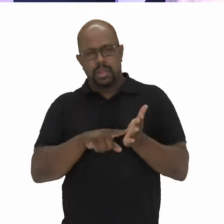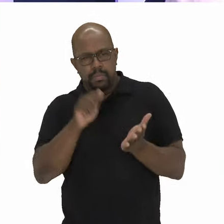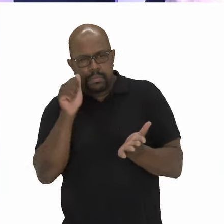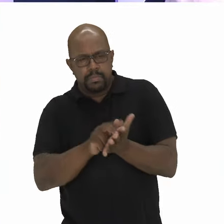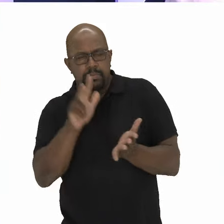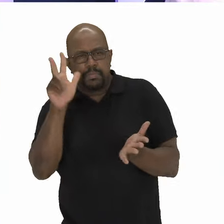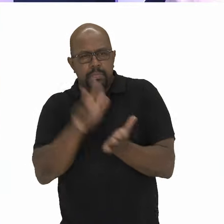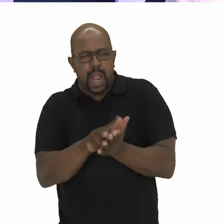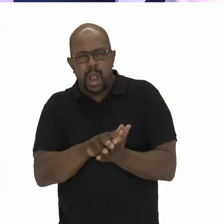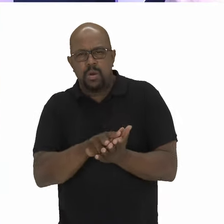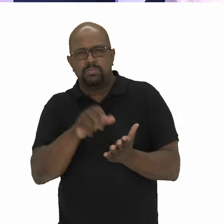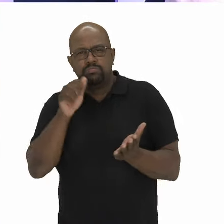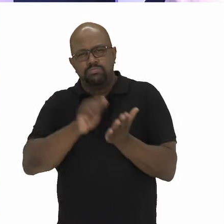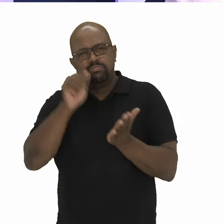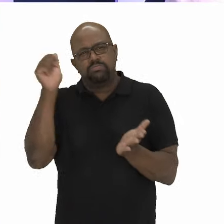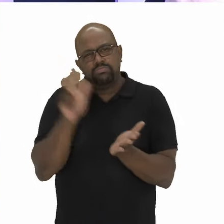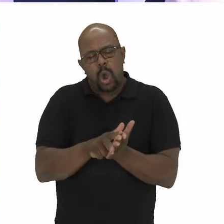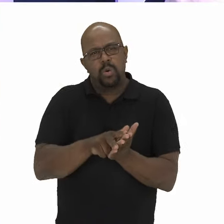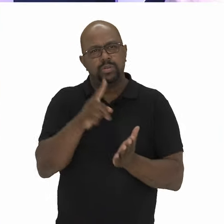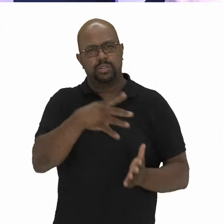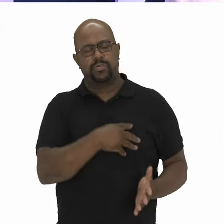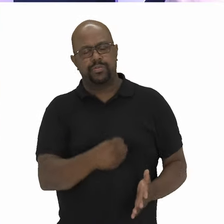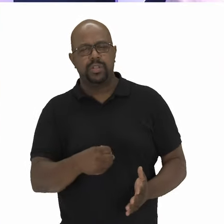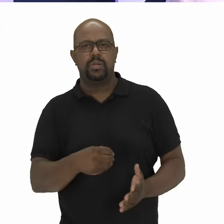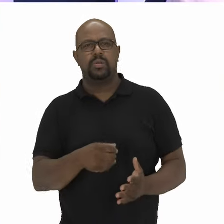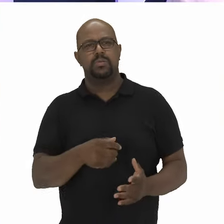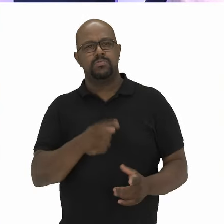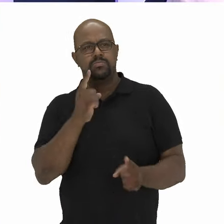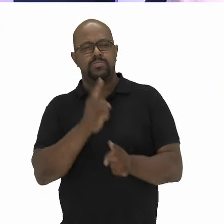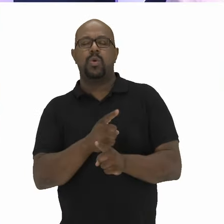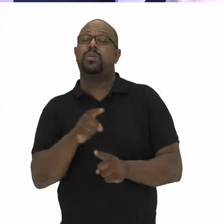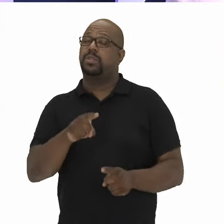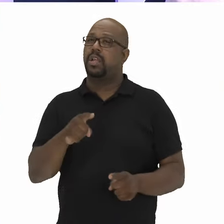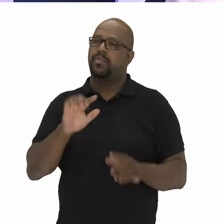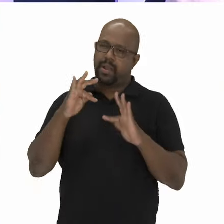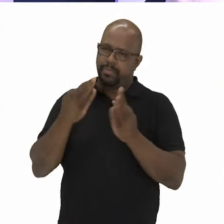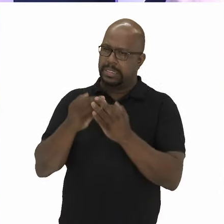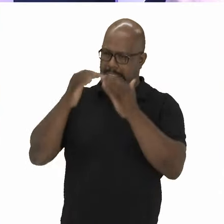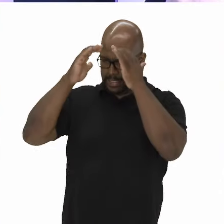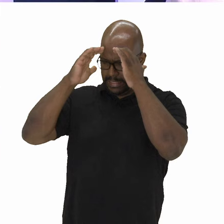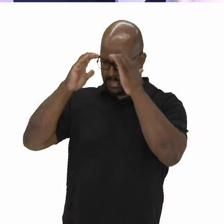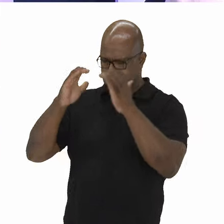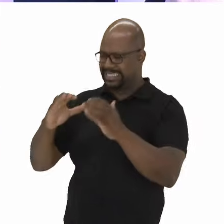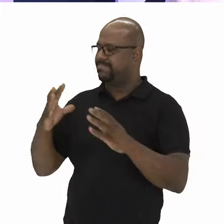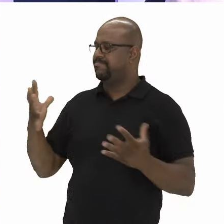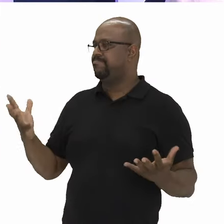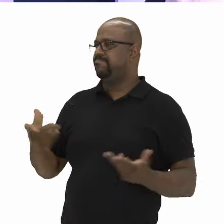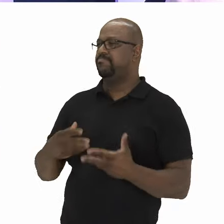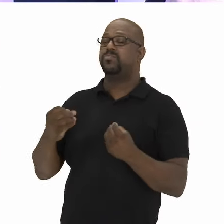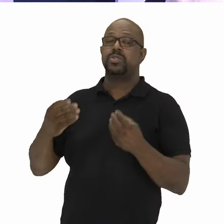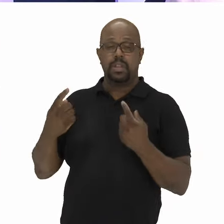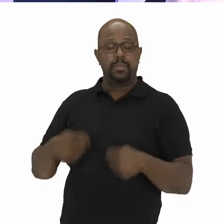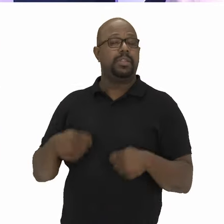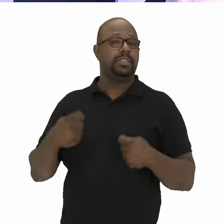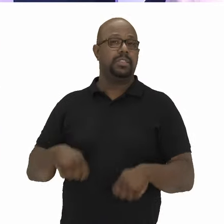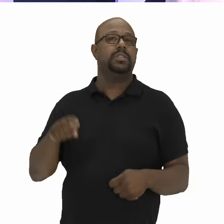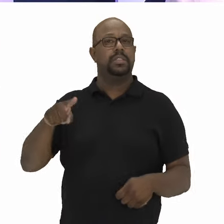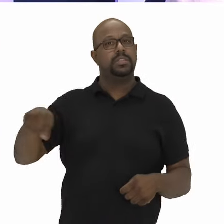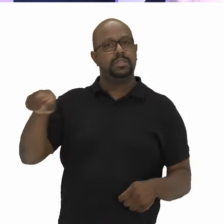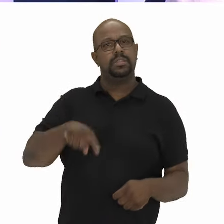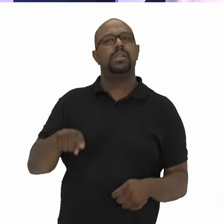diagnóstico do seu filho que cuida do seu filho da sua filha eu vejo as famílias honrarem muito esse profissional então é